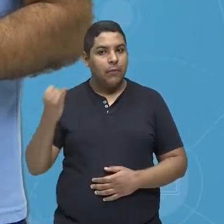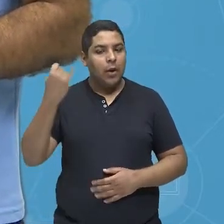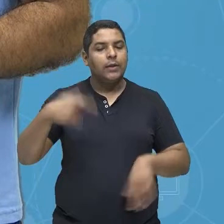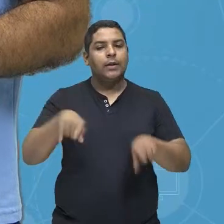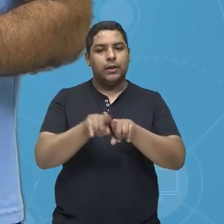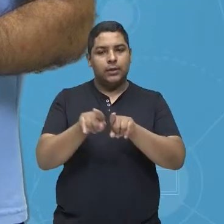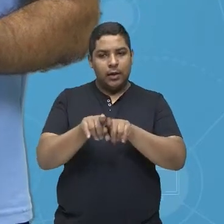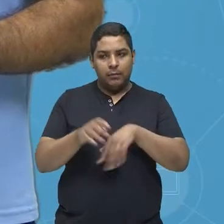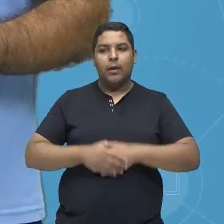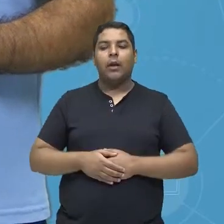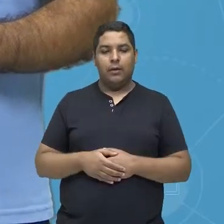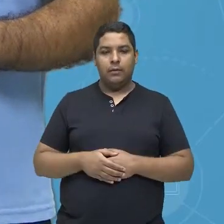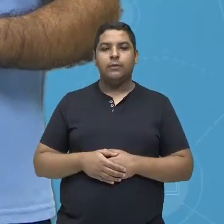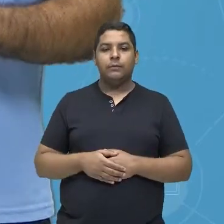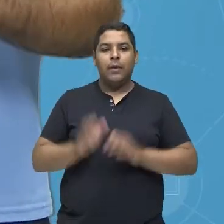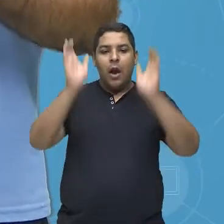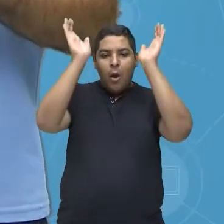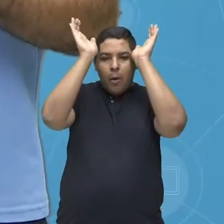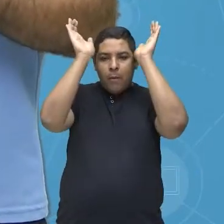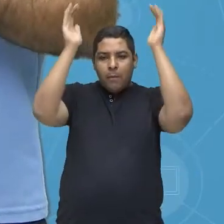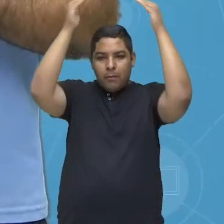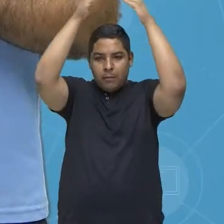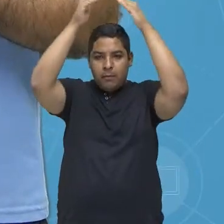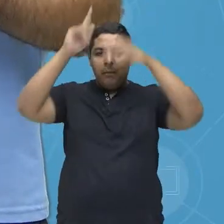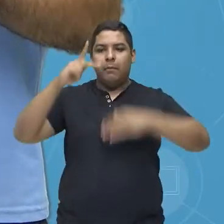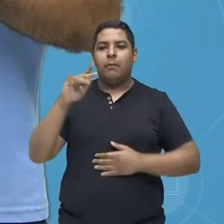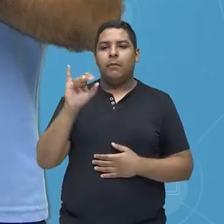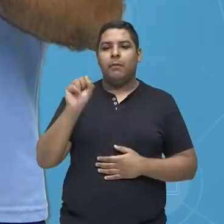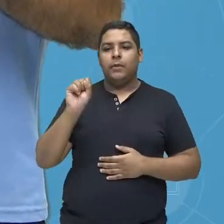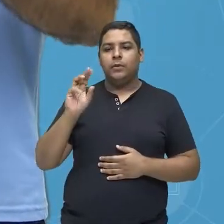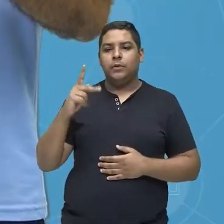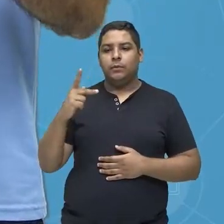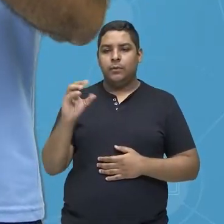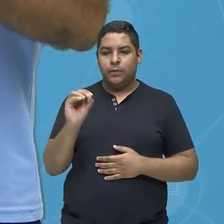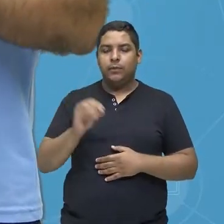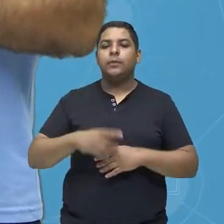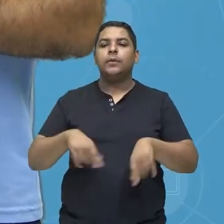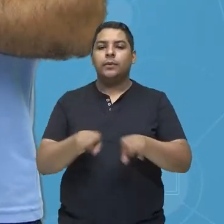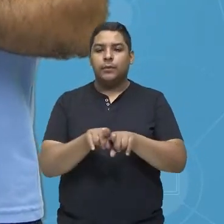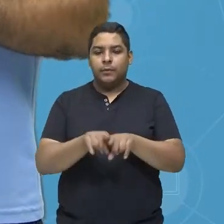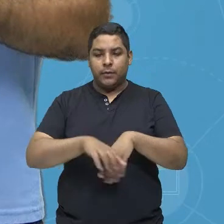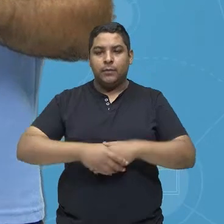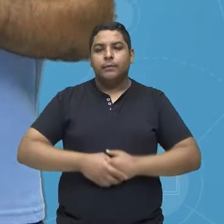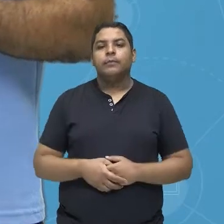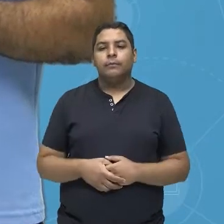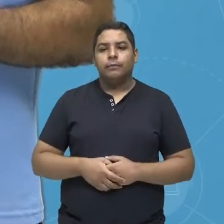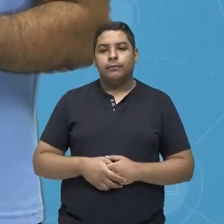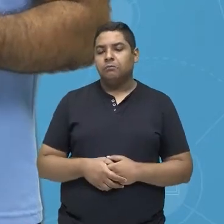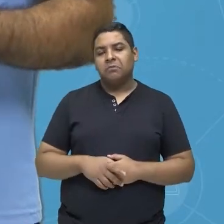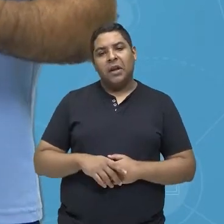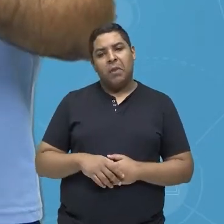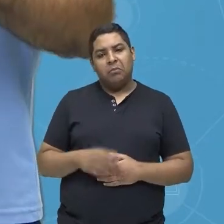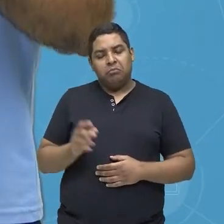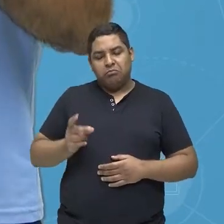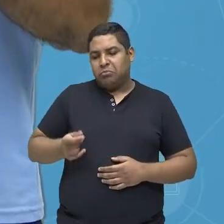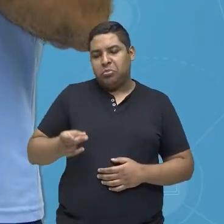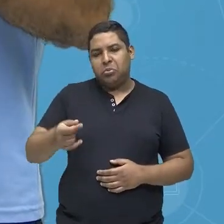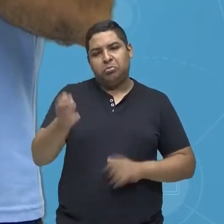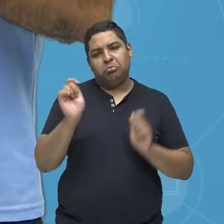bispo. Então, o bispo tem uma movimentação também infinita, né? Pode andar quantas casas quiser,